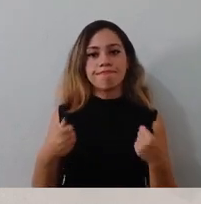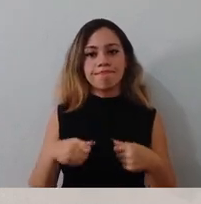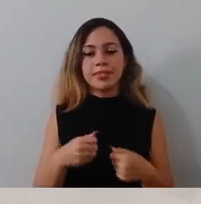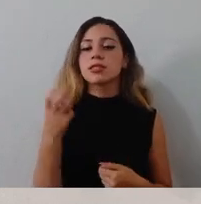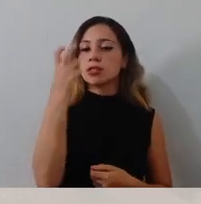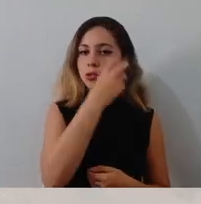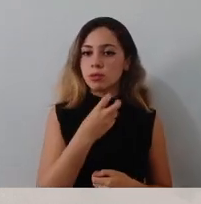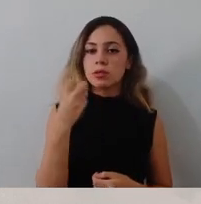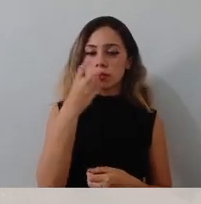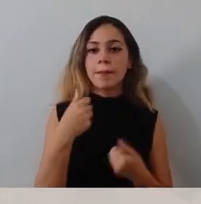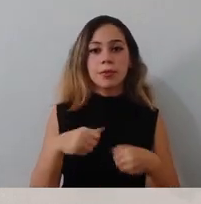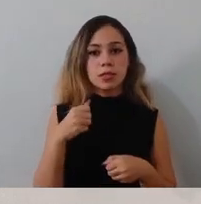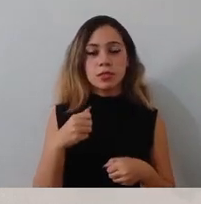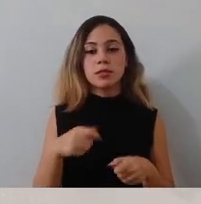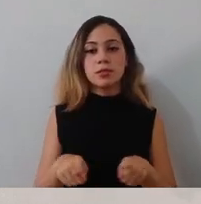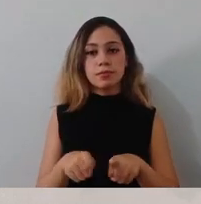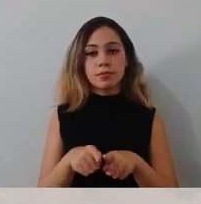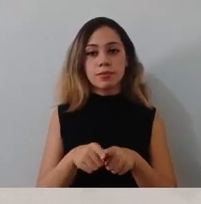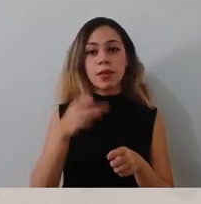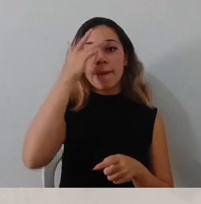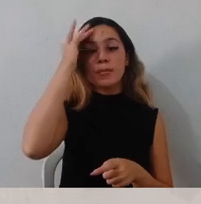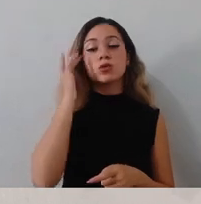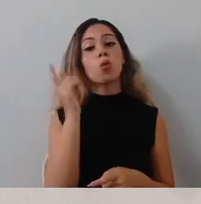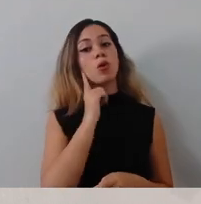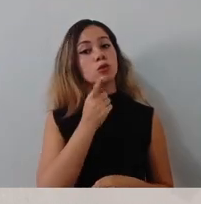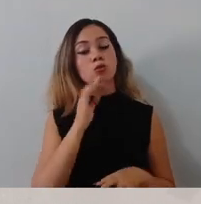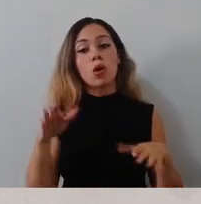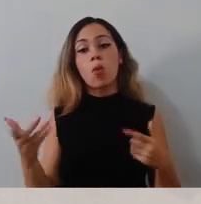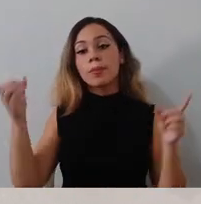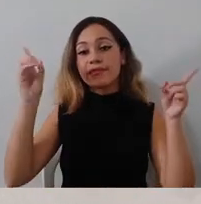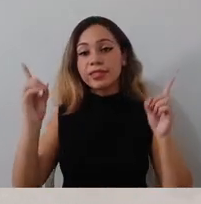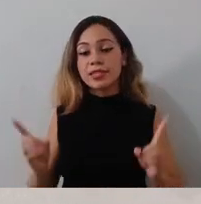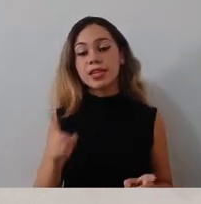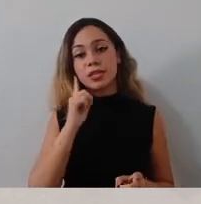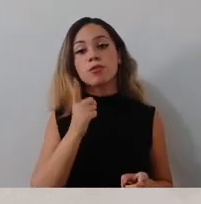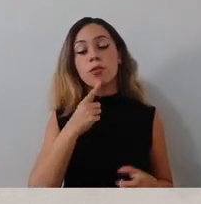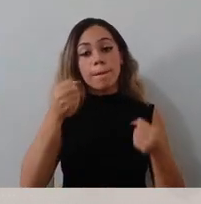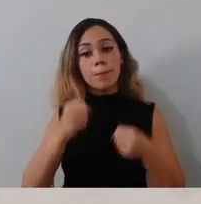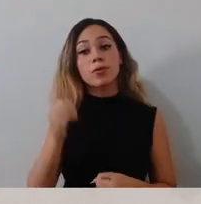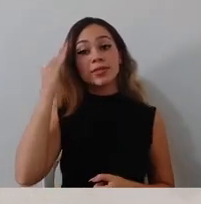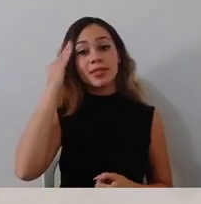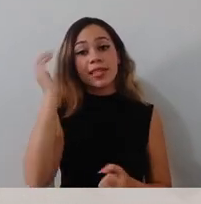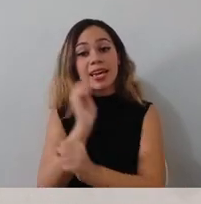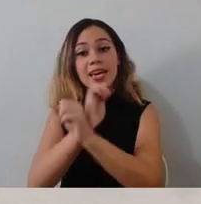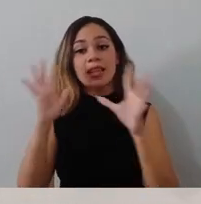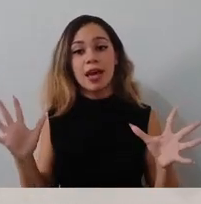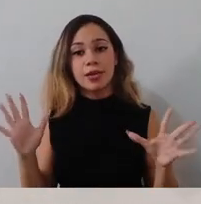vai traduzir para que a pessoa surda ou deficiente auditivo possa